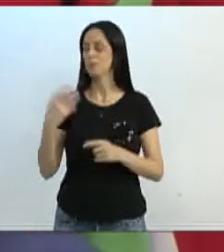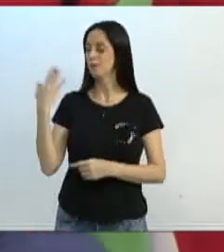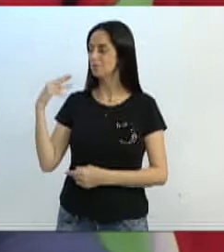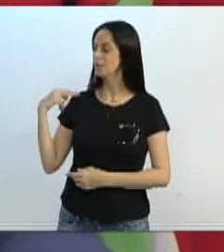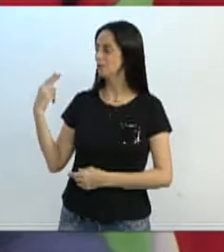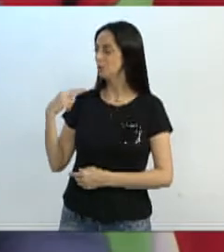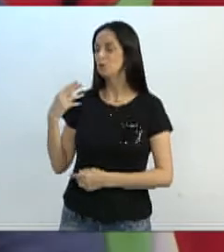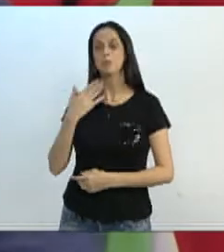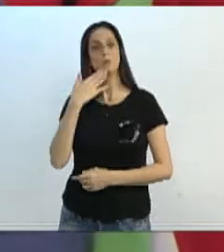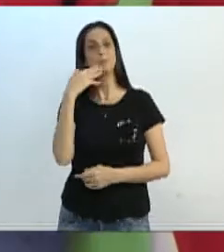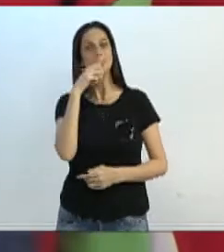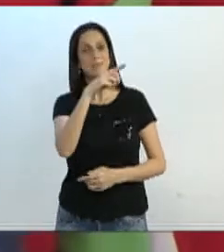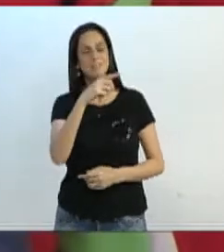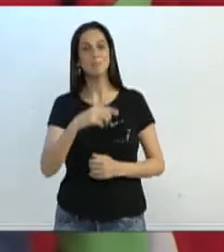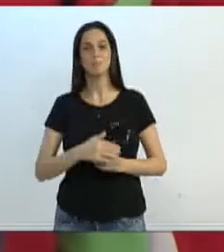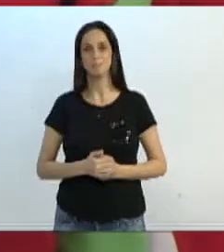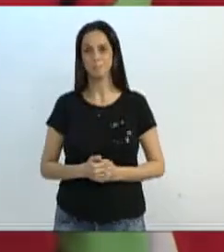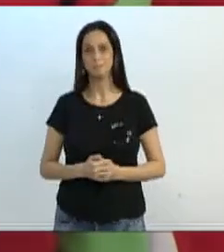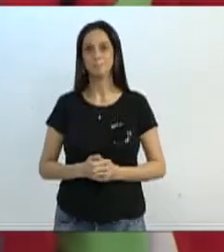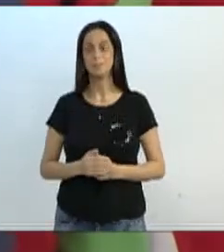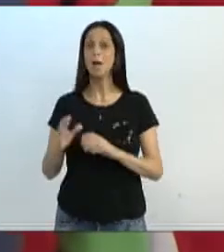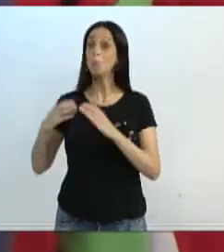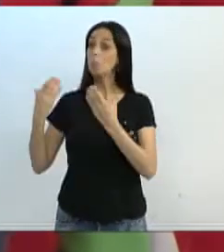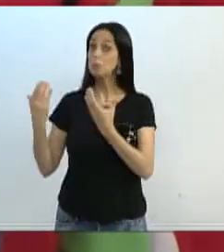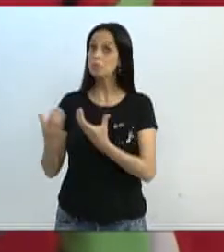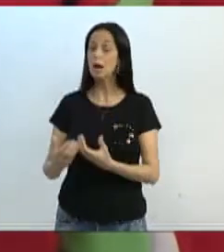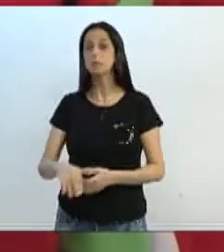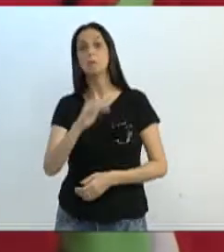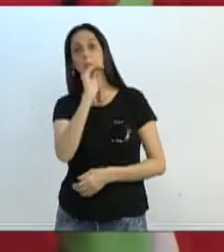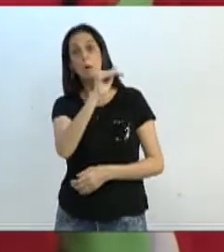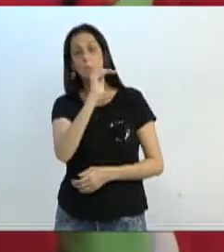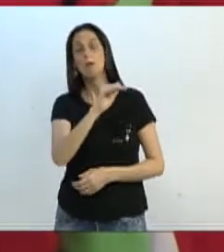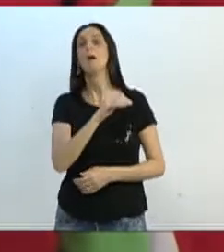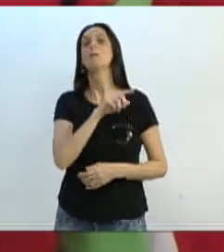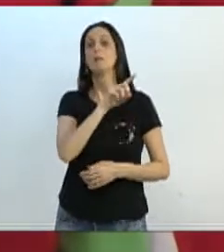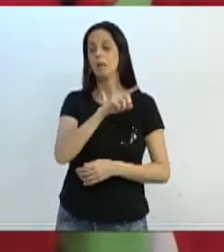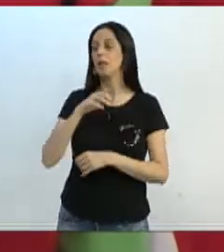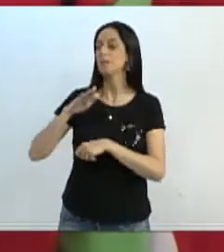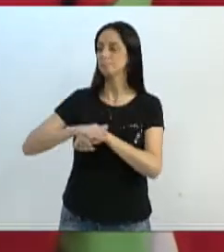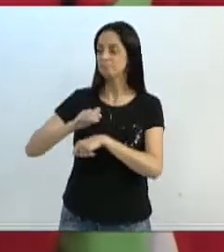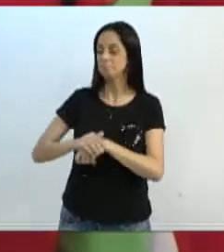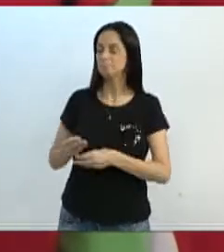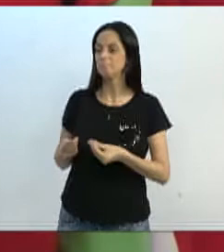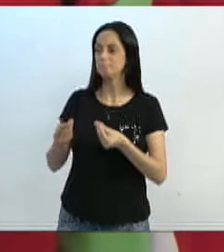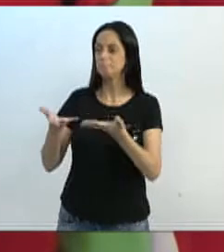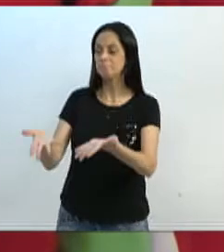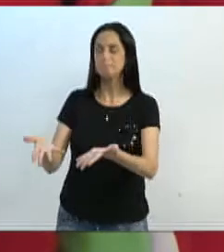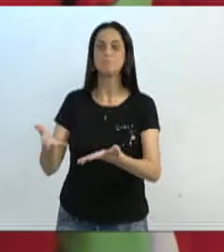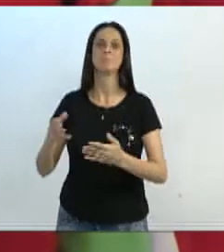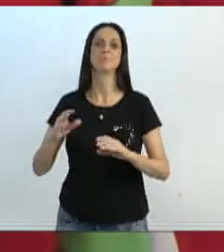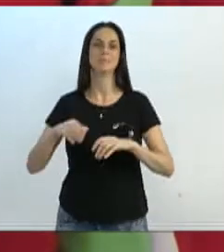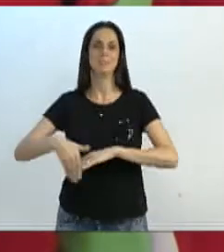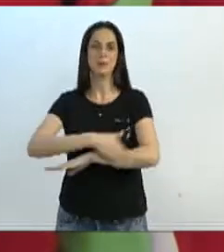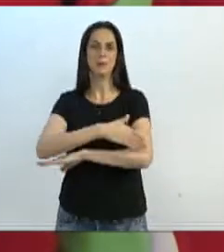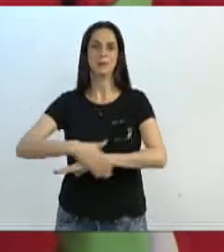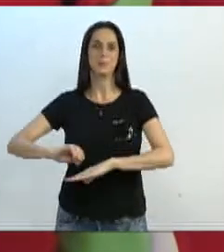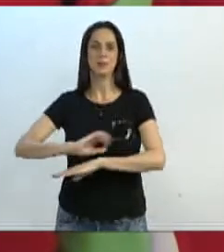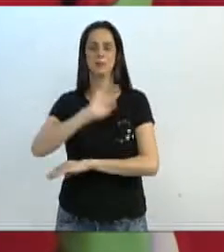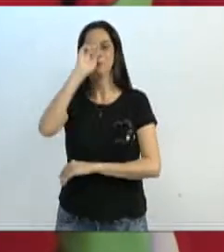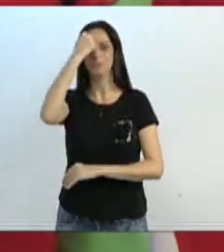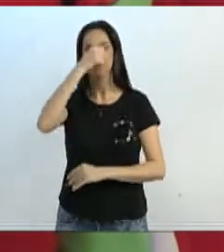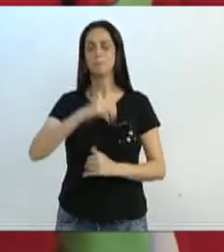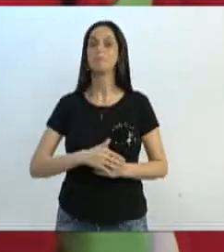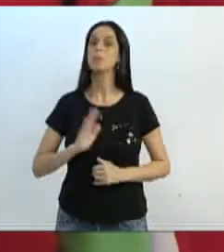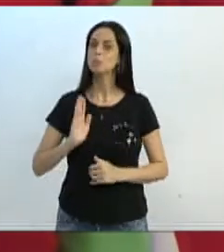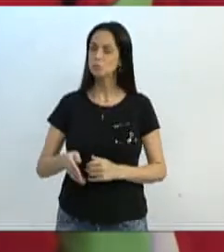casa, atendeu um pedido da comunidade, e hoje está trazendo qualidade de vida para aquela comunidade. Eu estive ali em